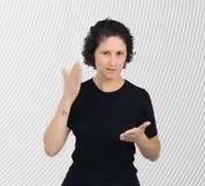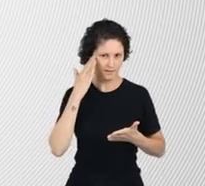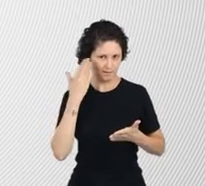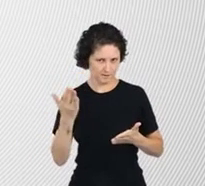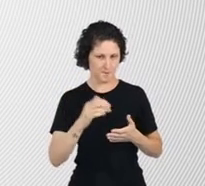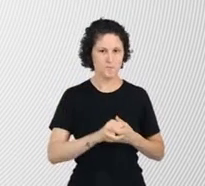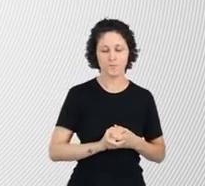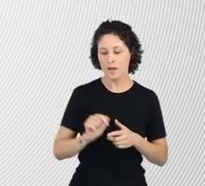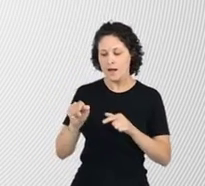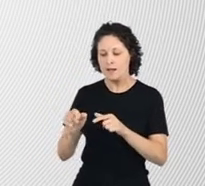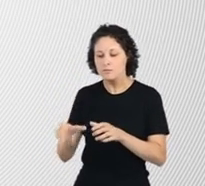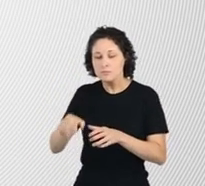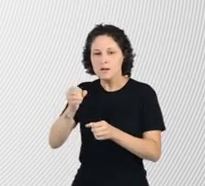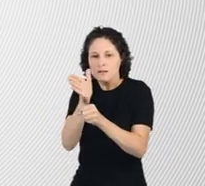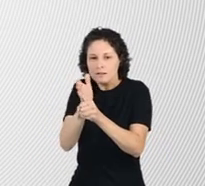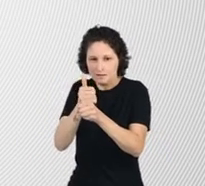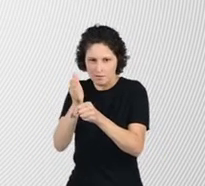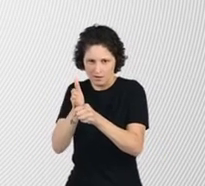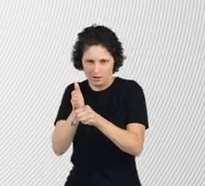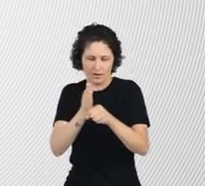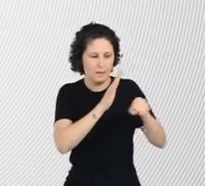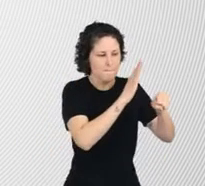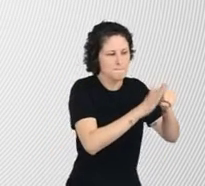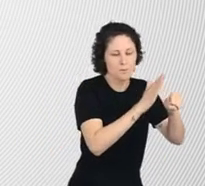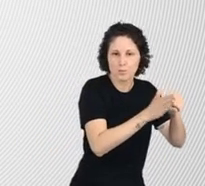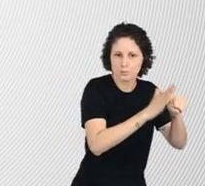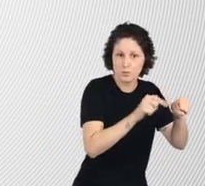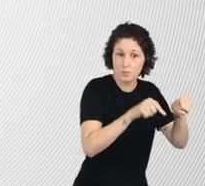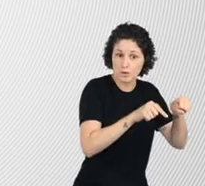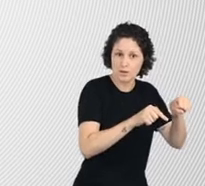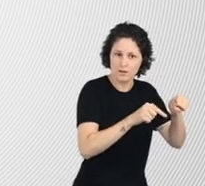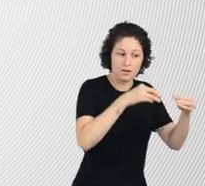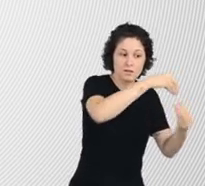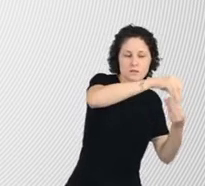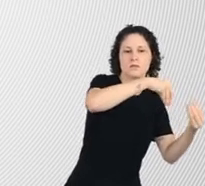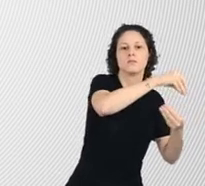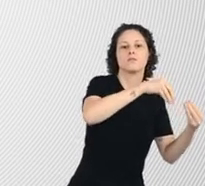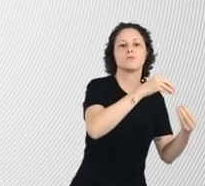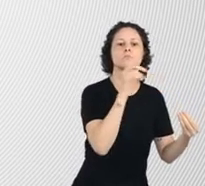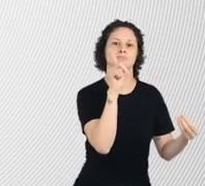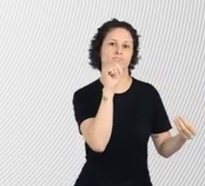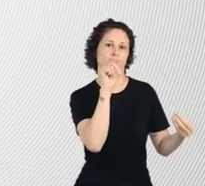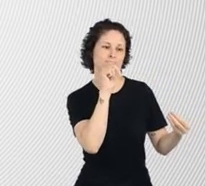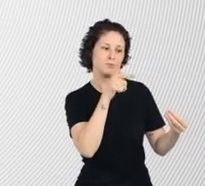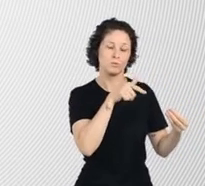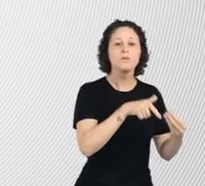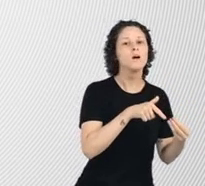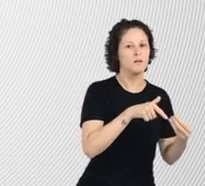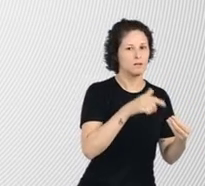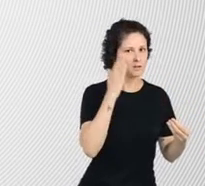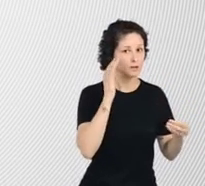um copo de água. Vamos ligar o liquidificador e misturar esses materiais. O coador vai servir